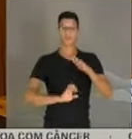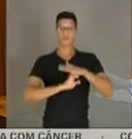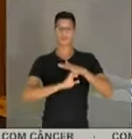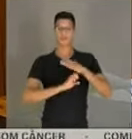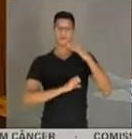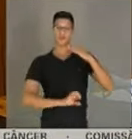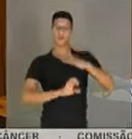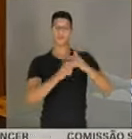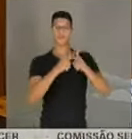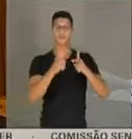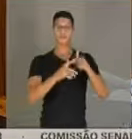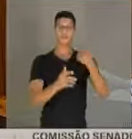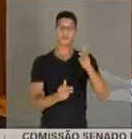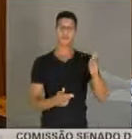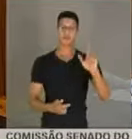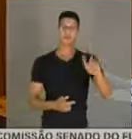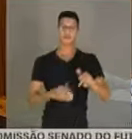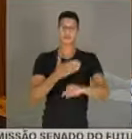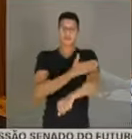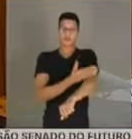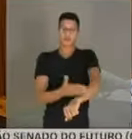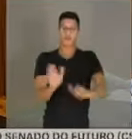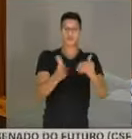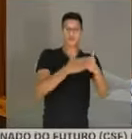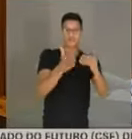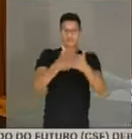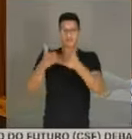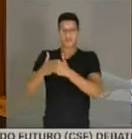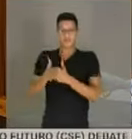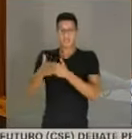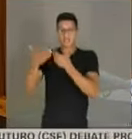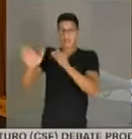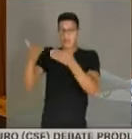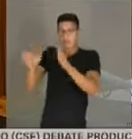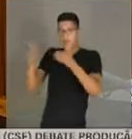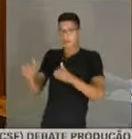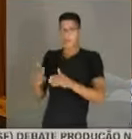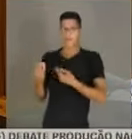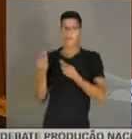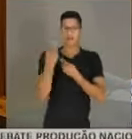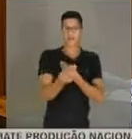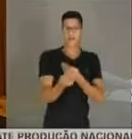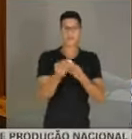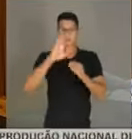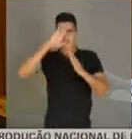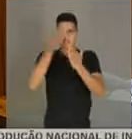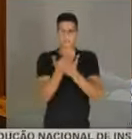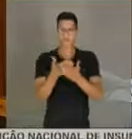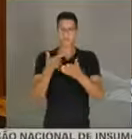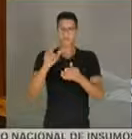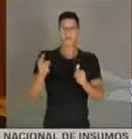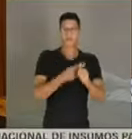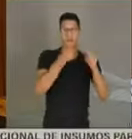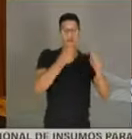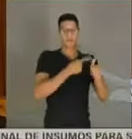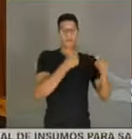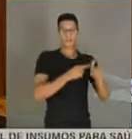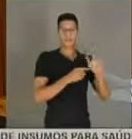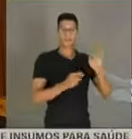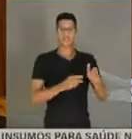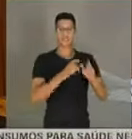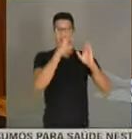Sua empresa não tem problema, porque vossa senhoria tem o costume de fechar empresas e abrir outras para dar de credibilidade quando a primeira ou a outra